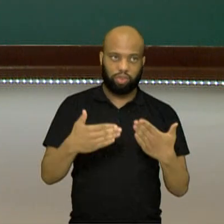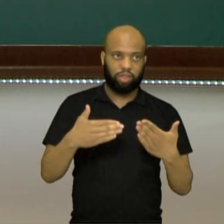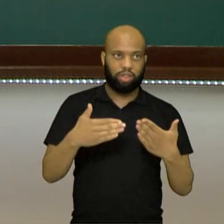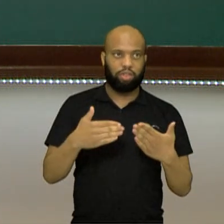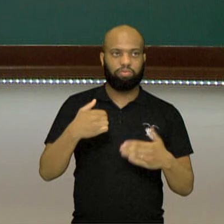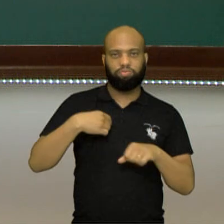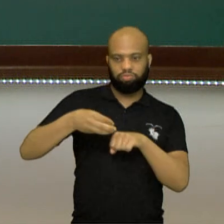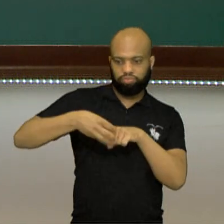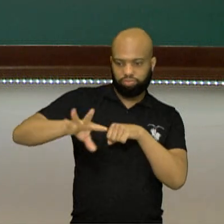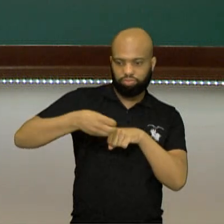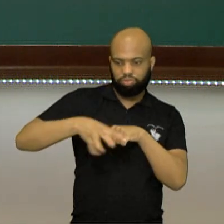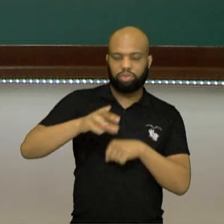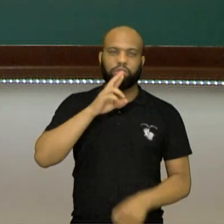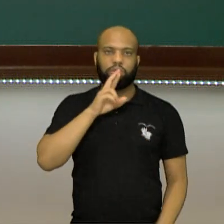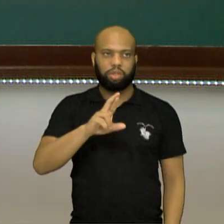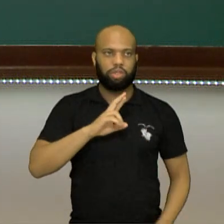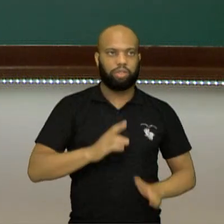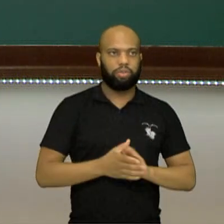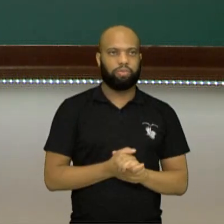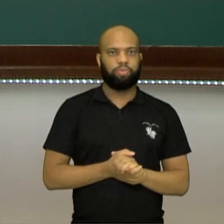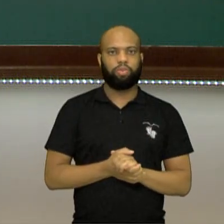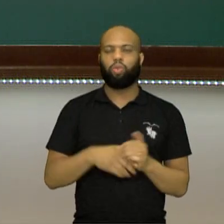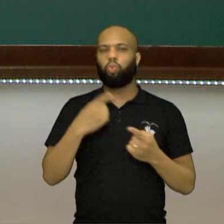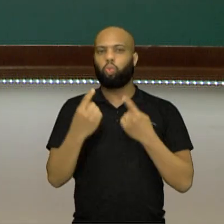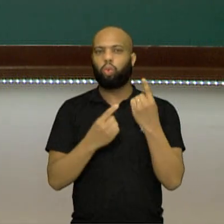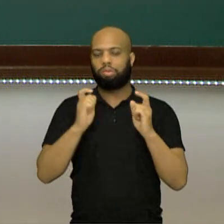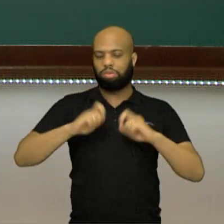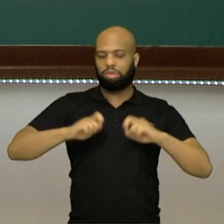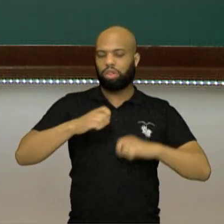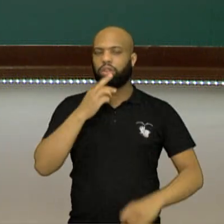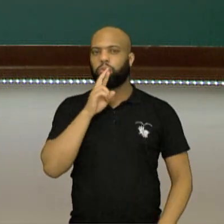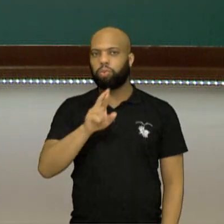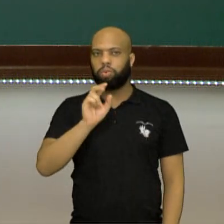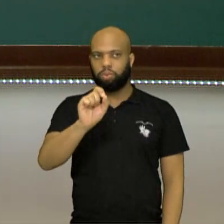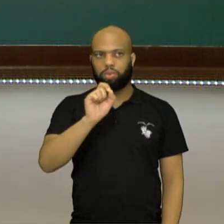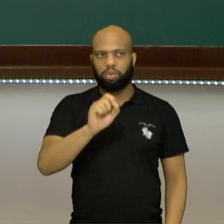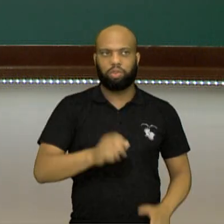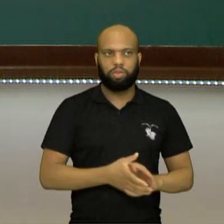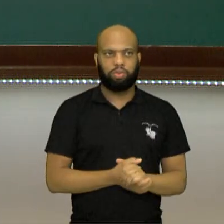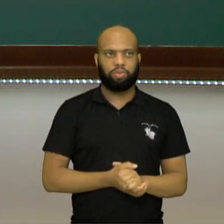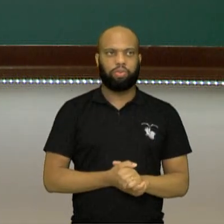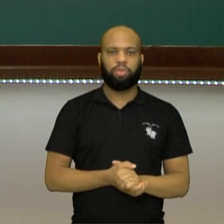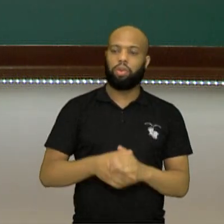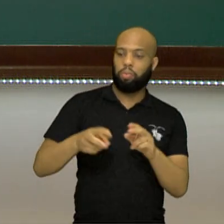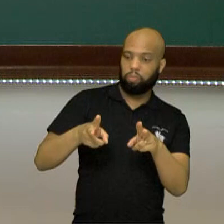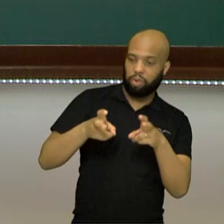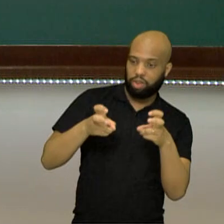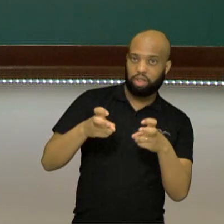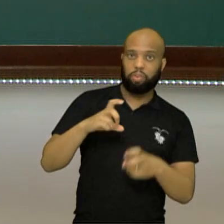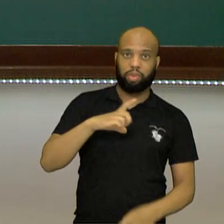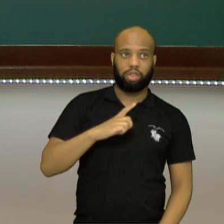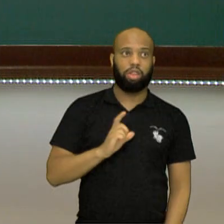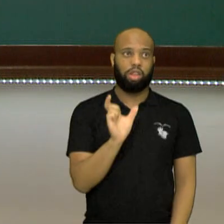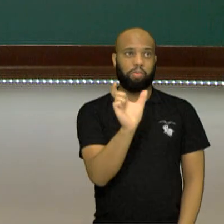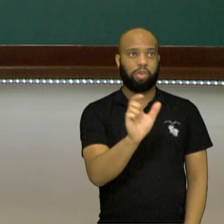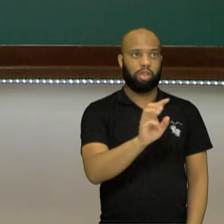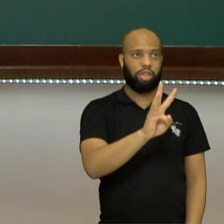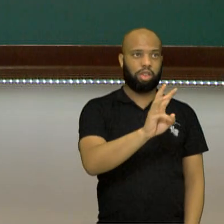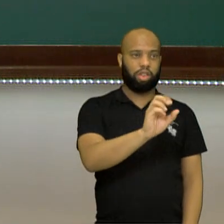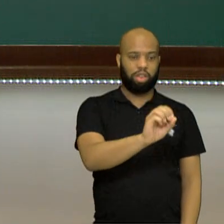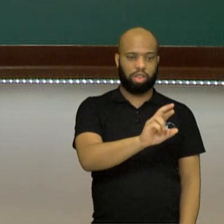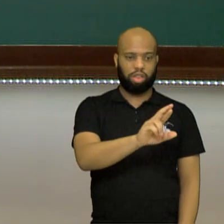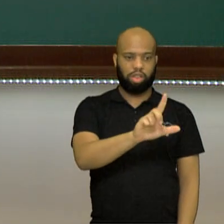uma sugestão de resposta. Quais seriam as possíveis respostas? Perceber a palavra world, que